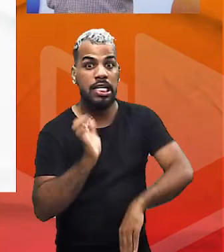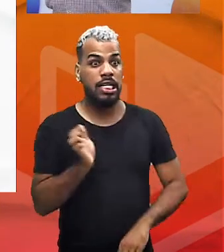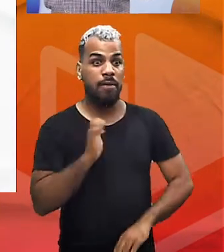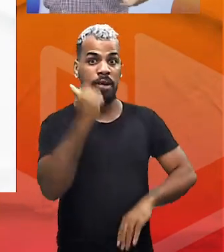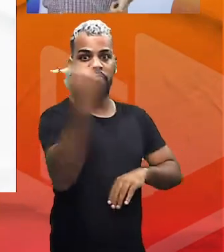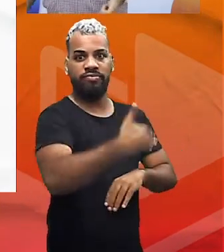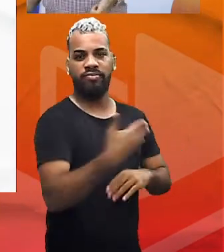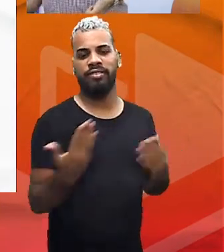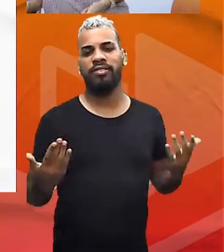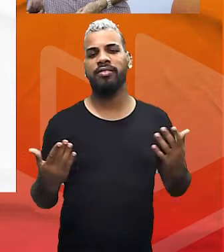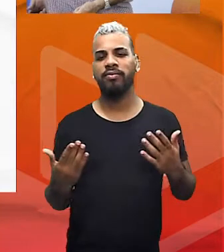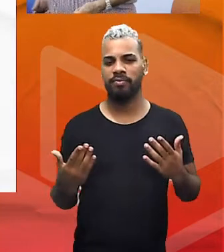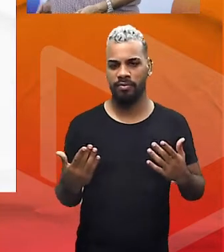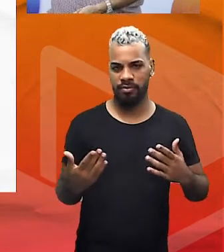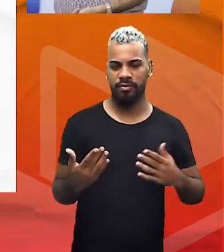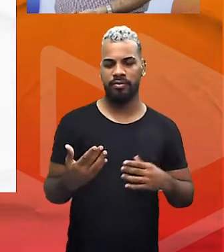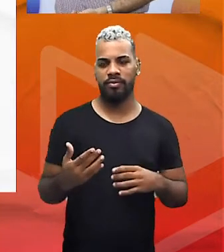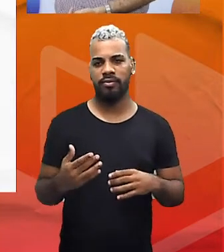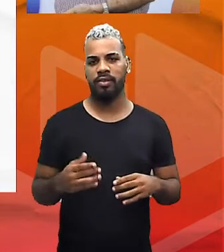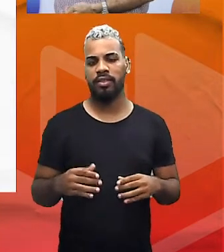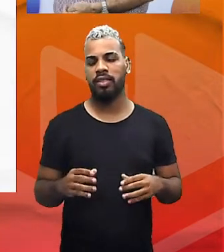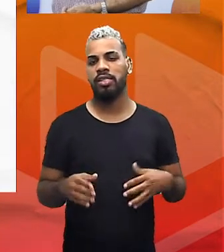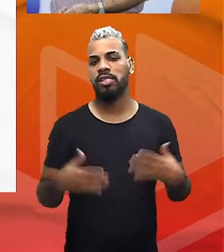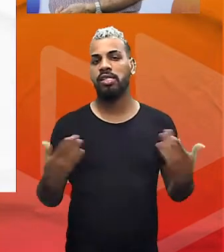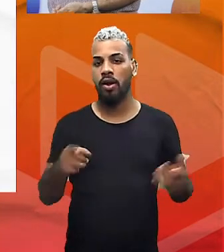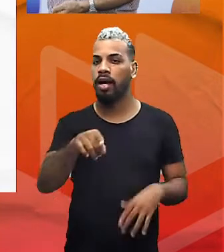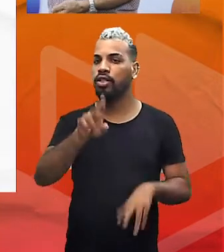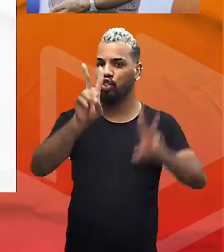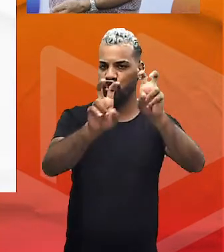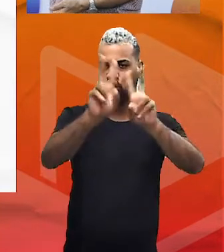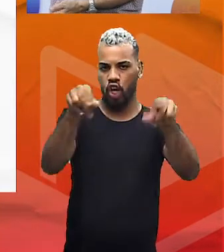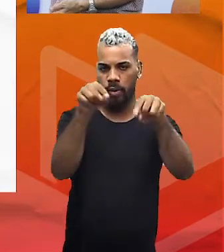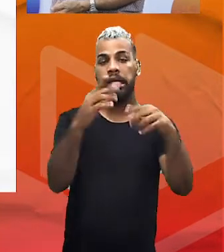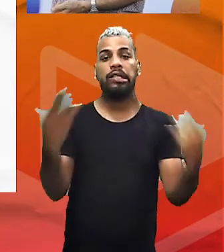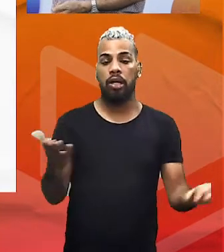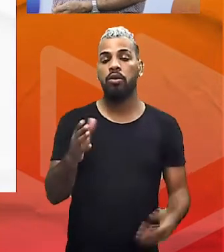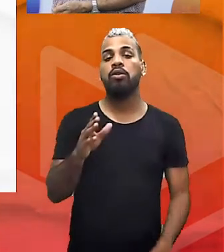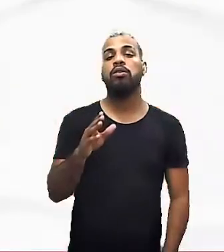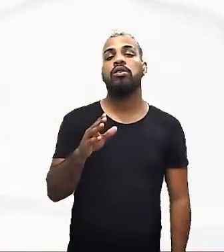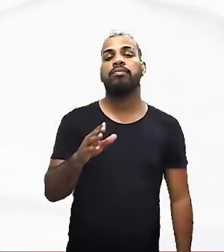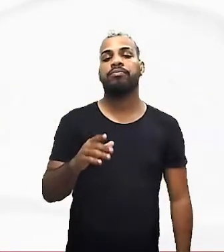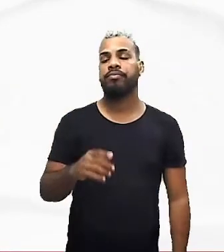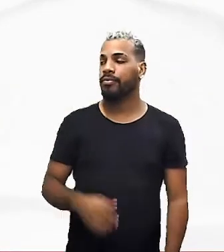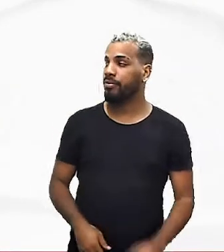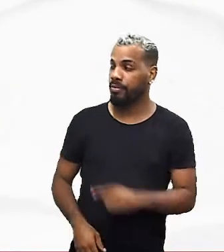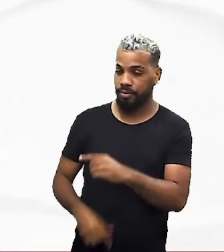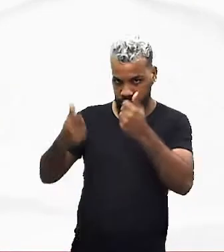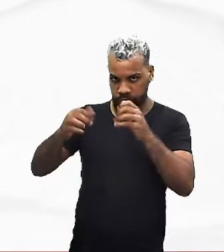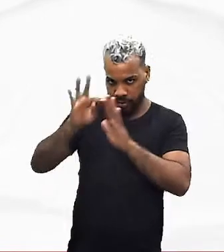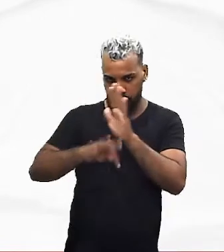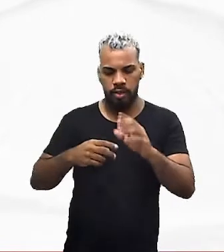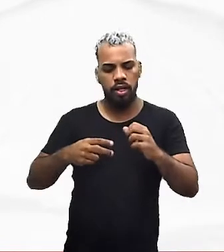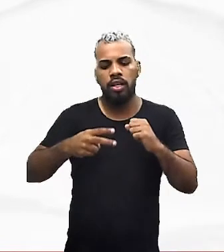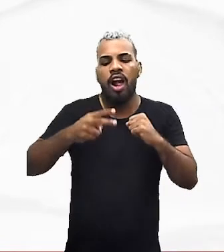projeção social, né? Então, é essa a história, né? Guardando com a viúva as deferências devidas à idade,